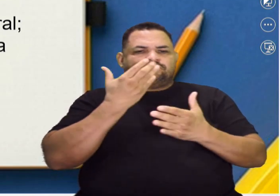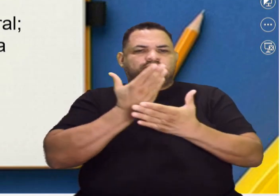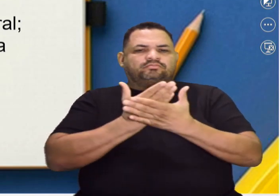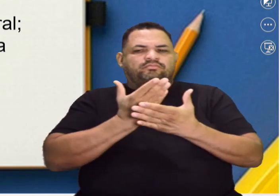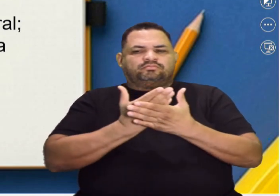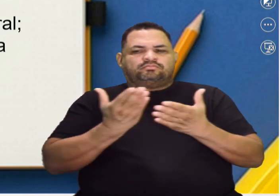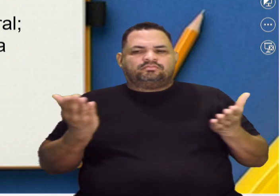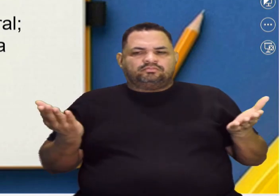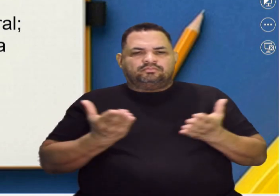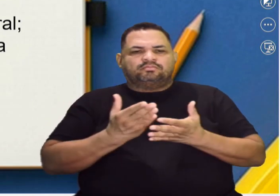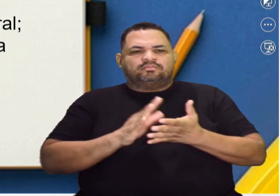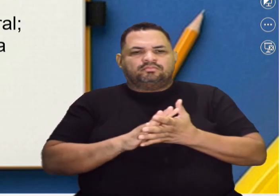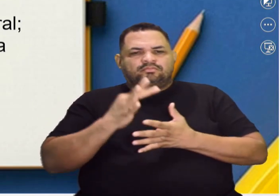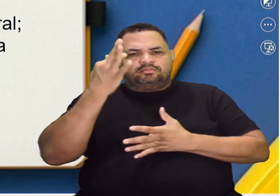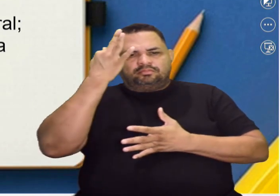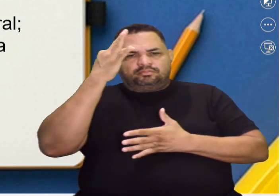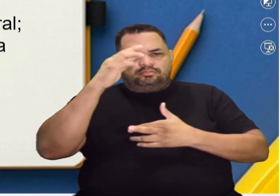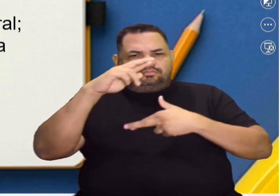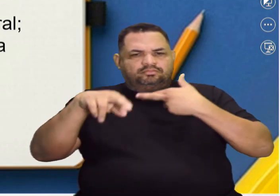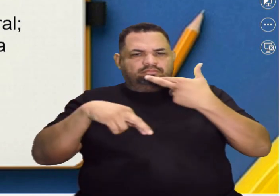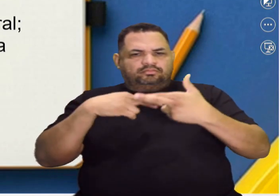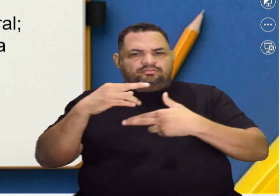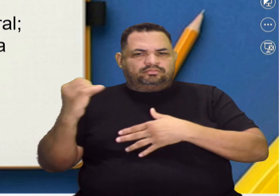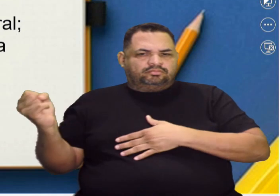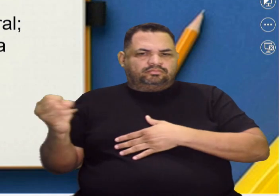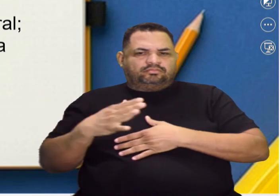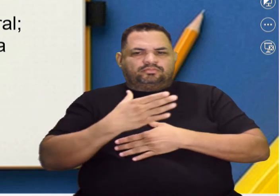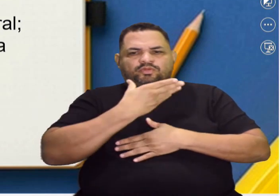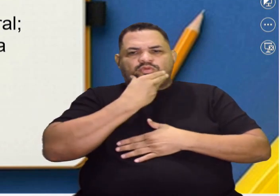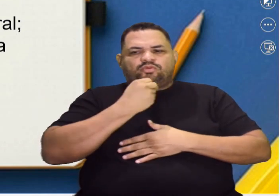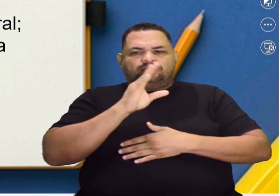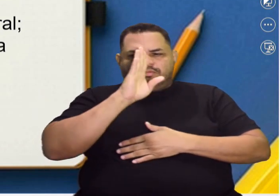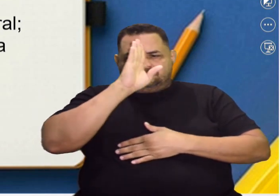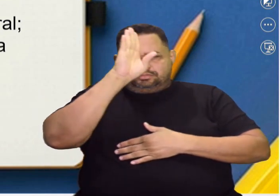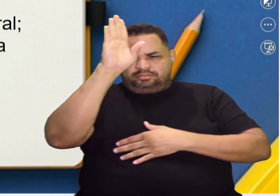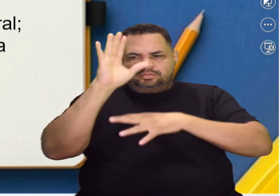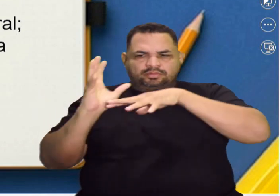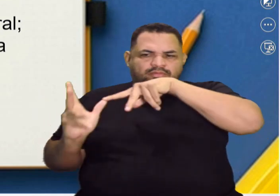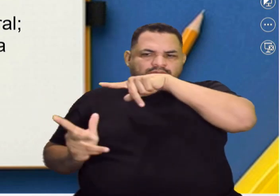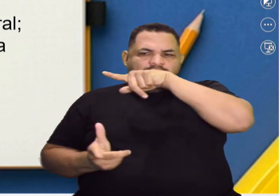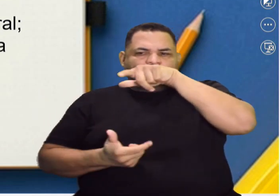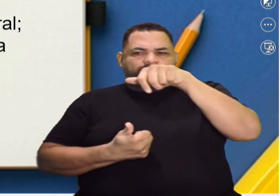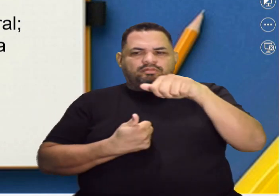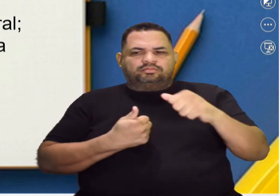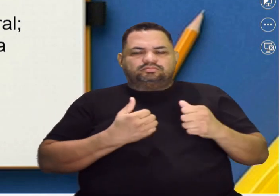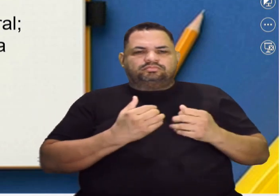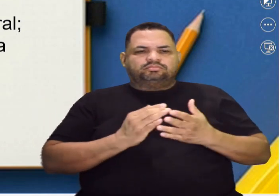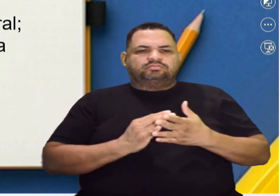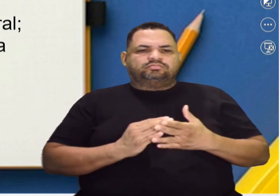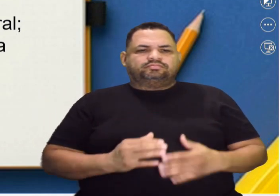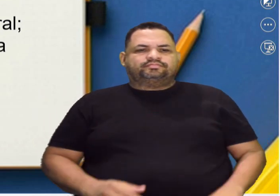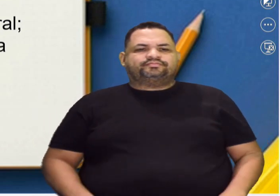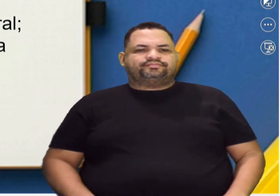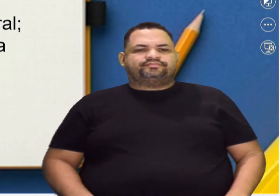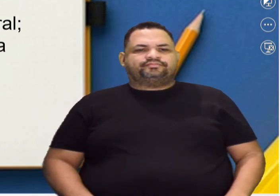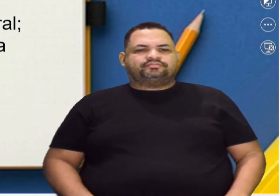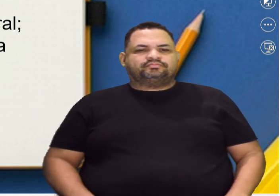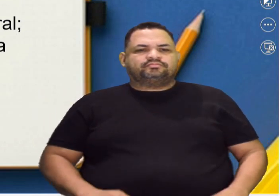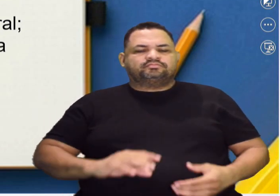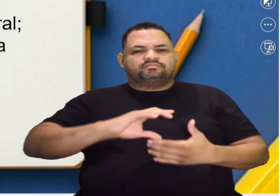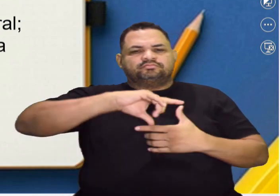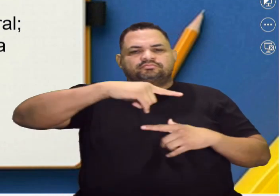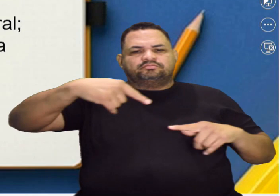hoje, filosofia renascentista, o homem como o centro do universo, né? De tudo, etc.